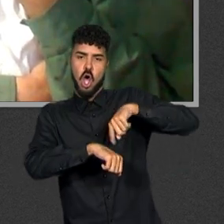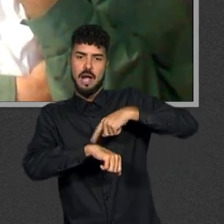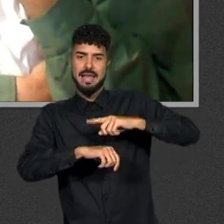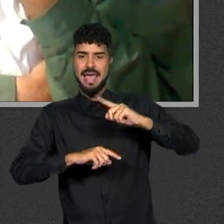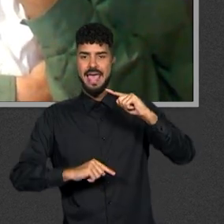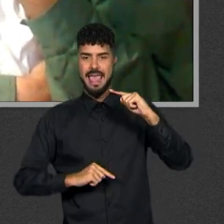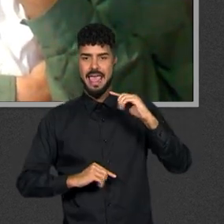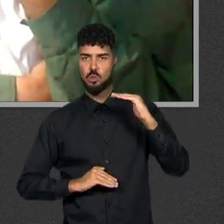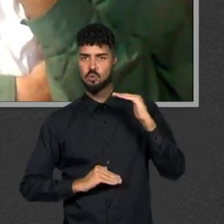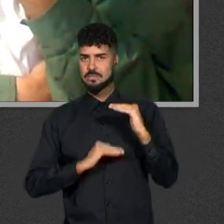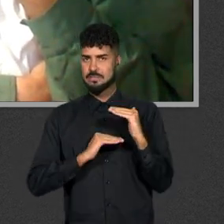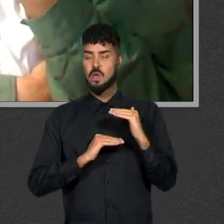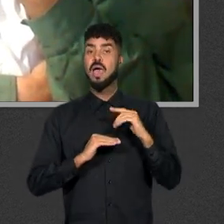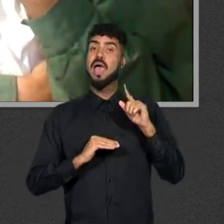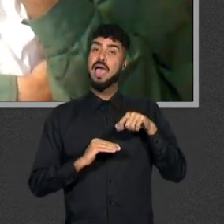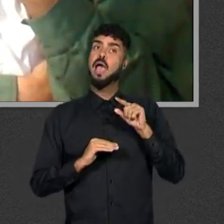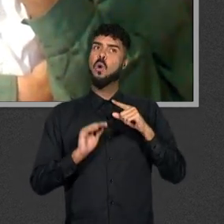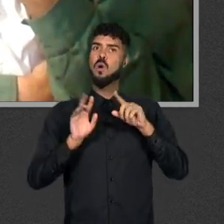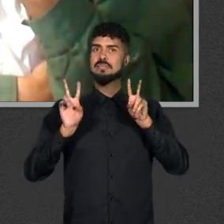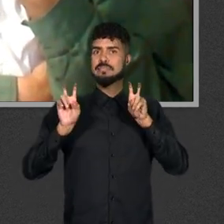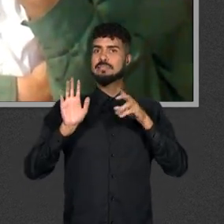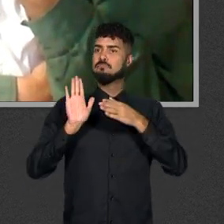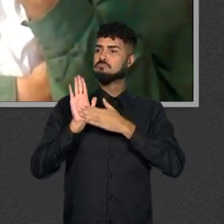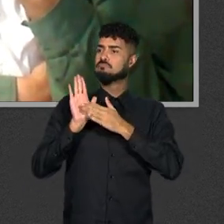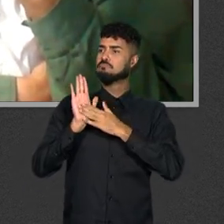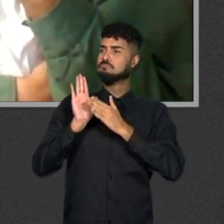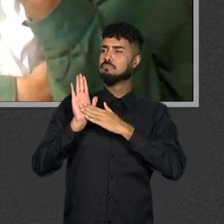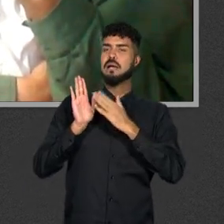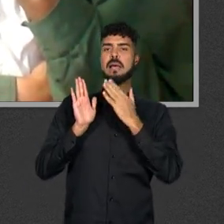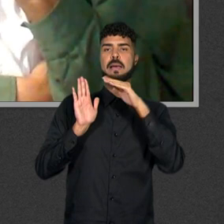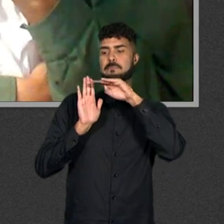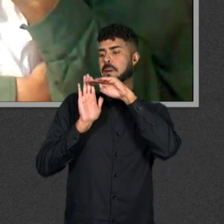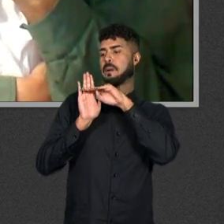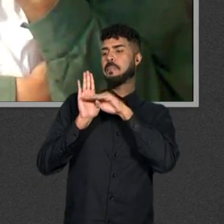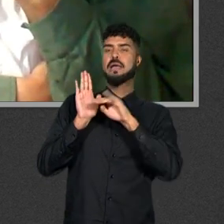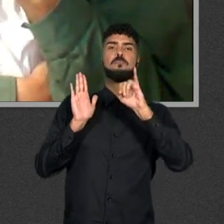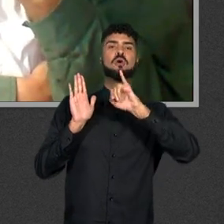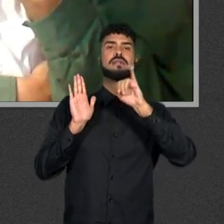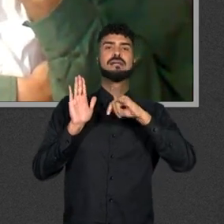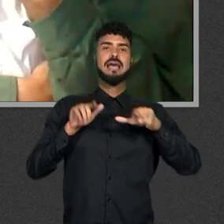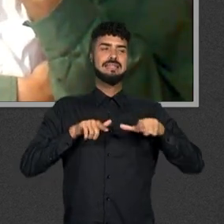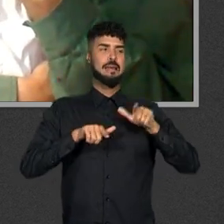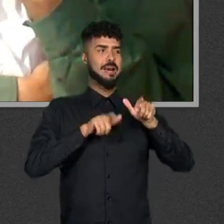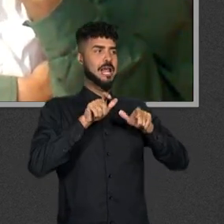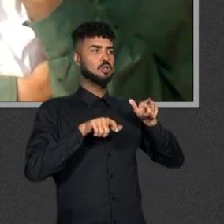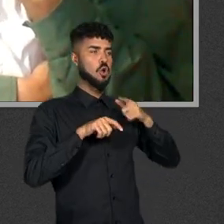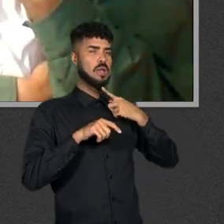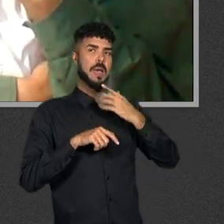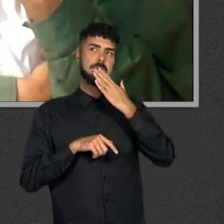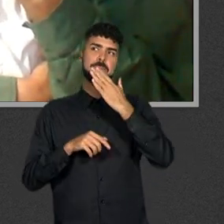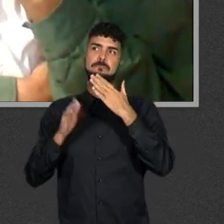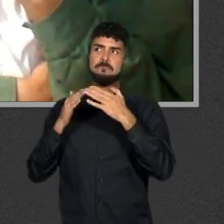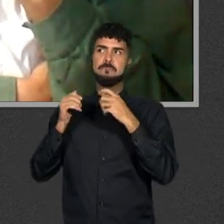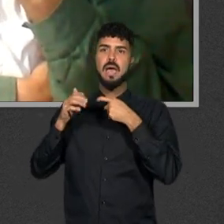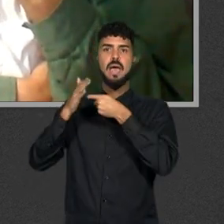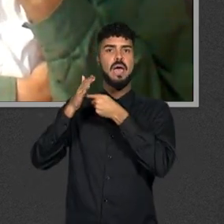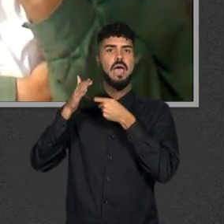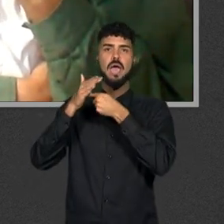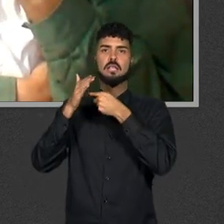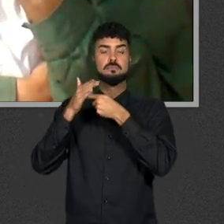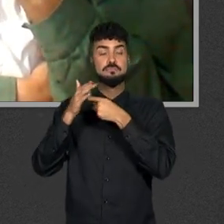elemento importante da pauta dos trabalhadores, um item importante da pauta dos trabalhadores, como